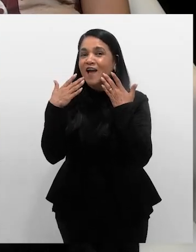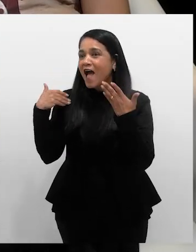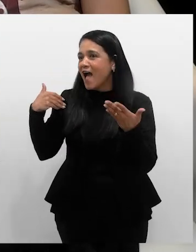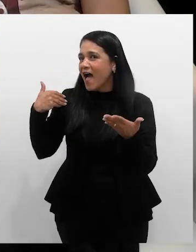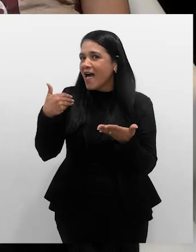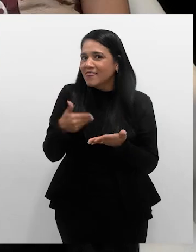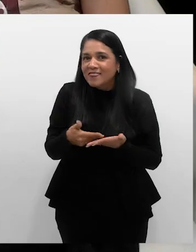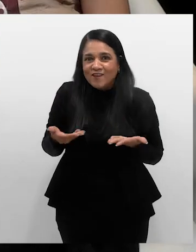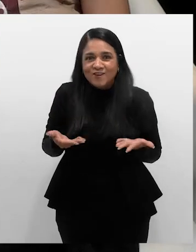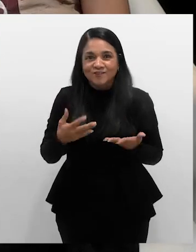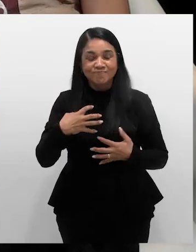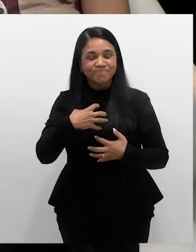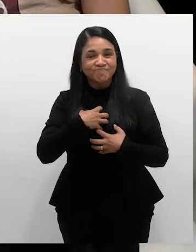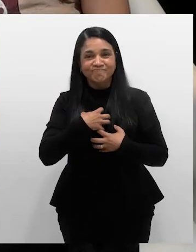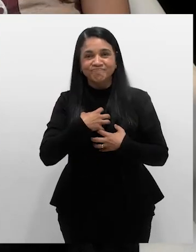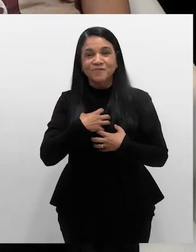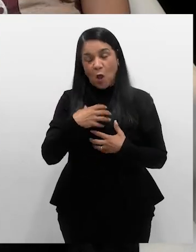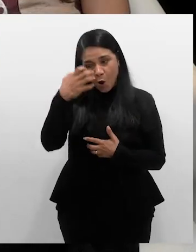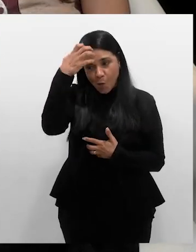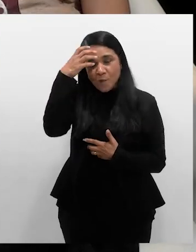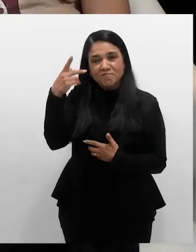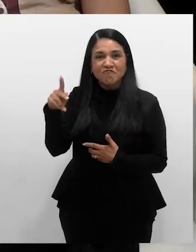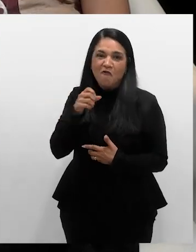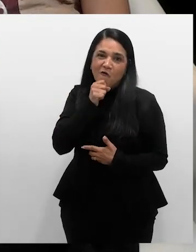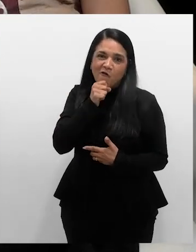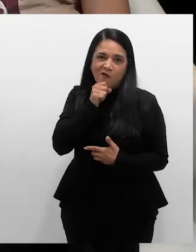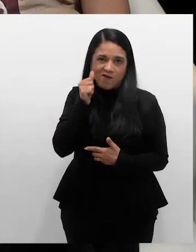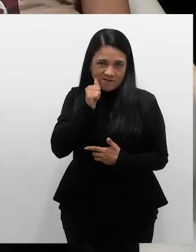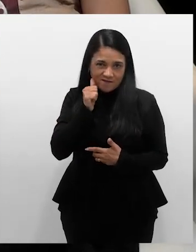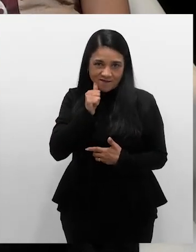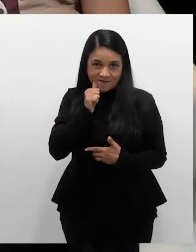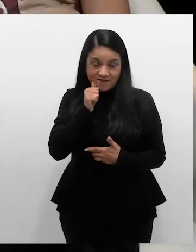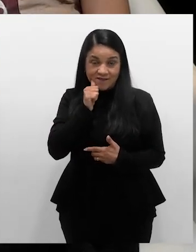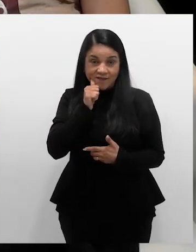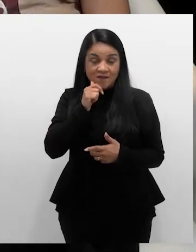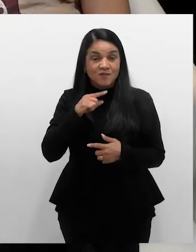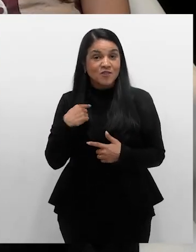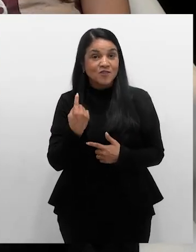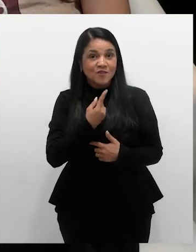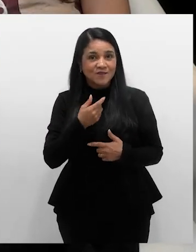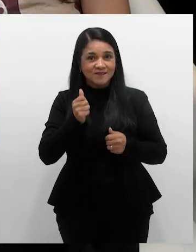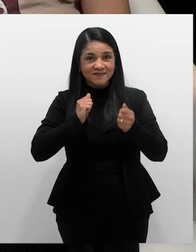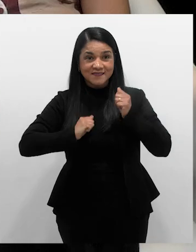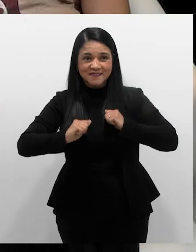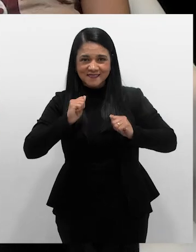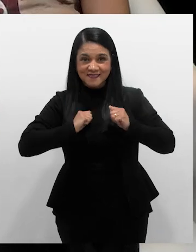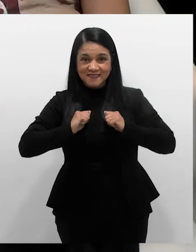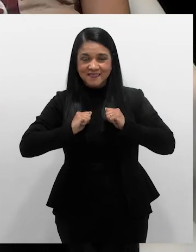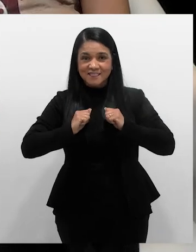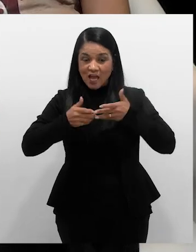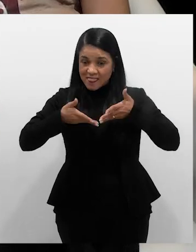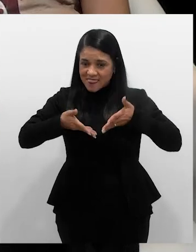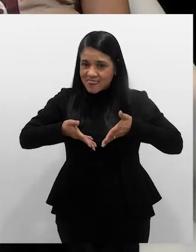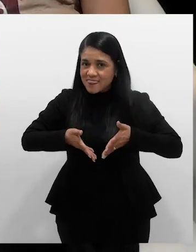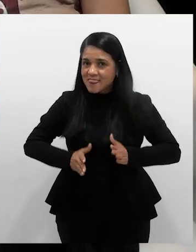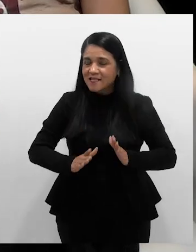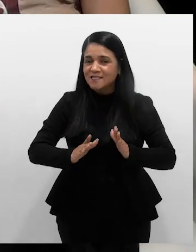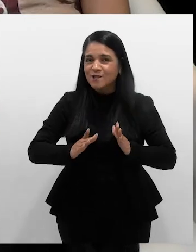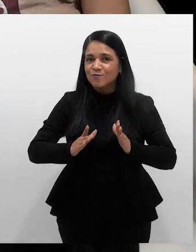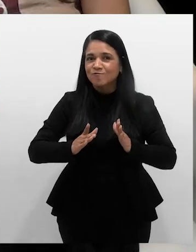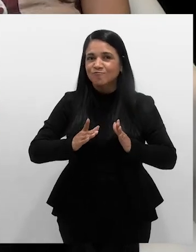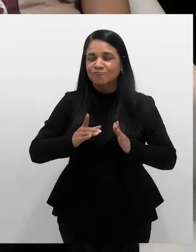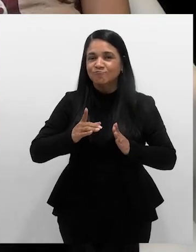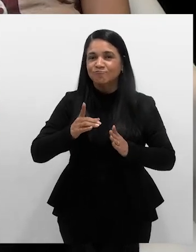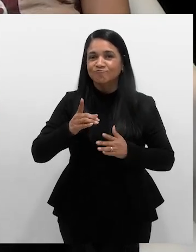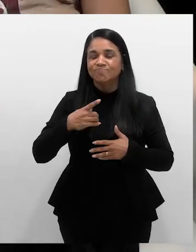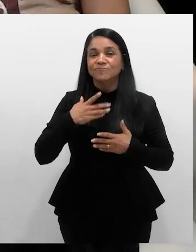comigo até hoje. Então, é um pouco culpa dela, mas eu acho que nós artistas, nós nascemos com uma natureza, eu